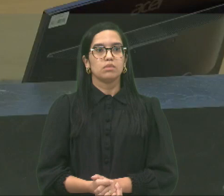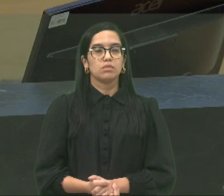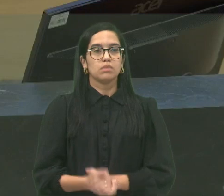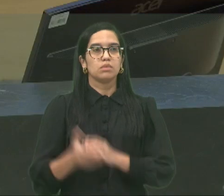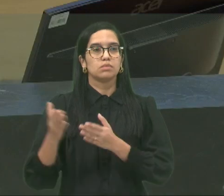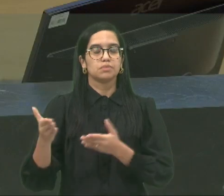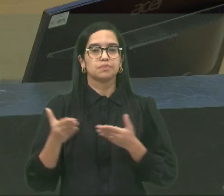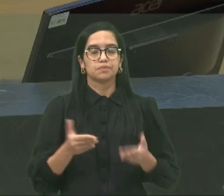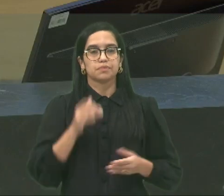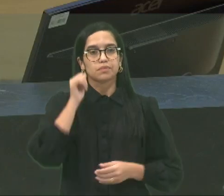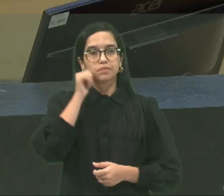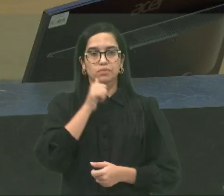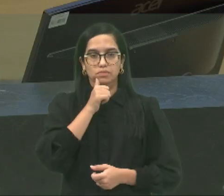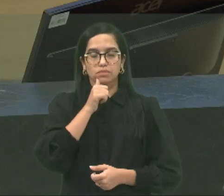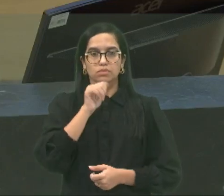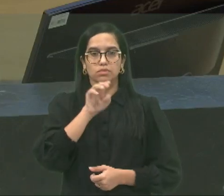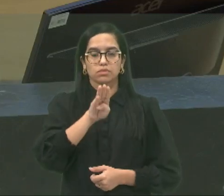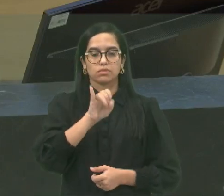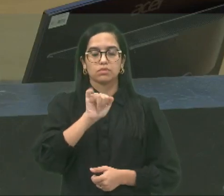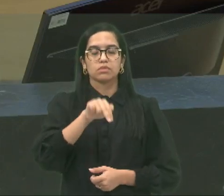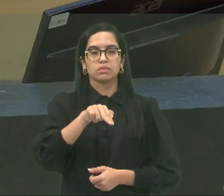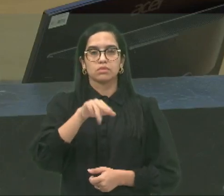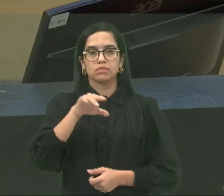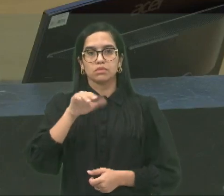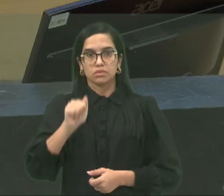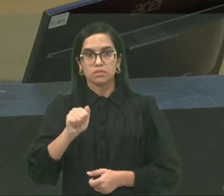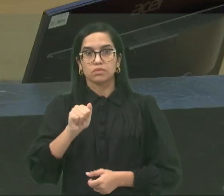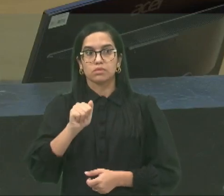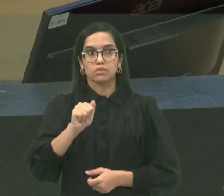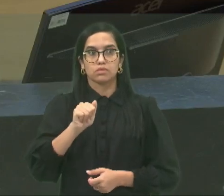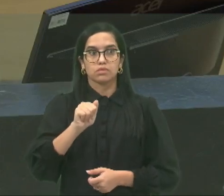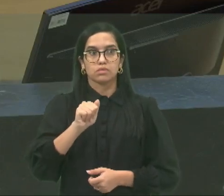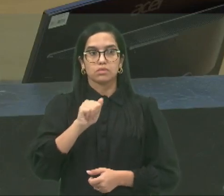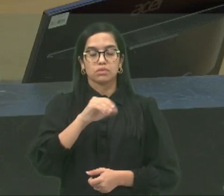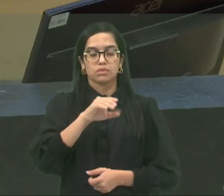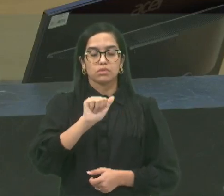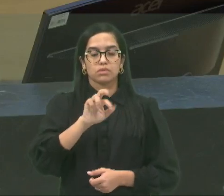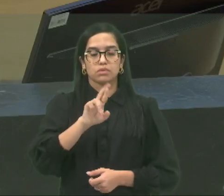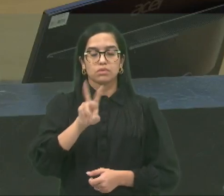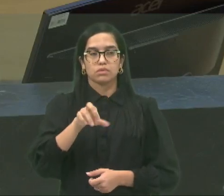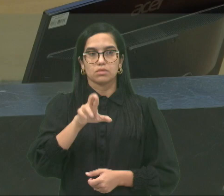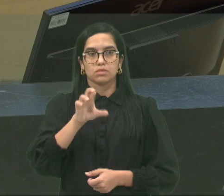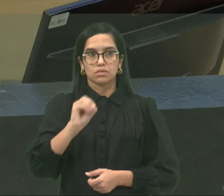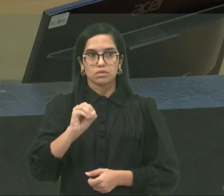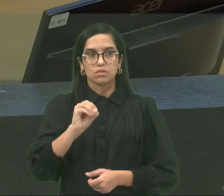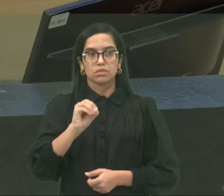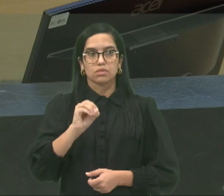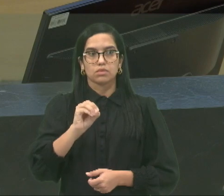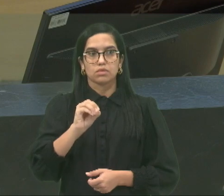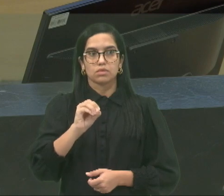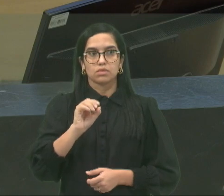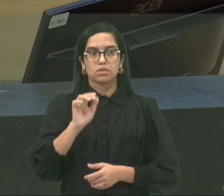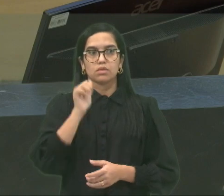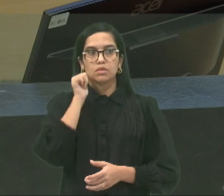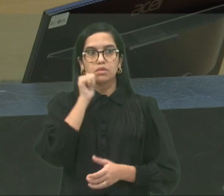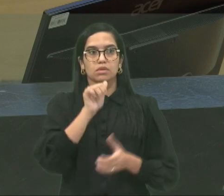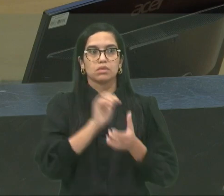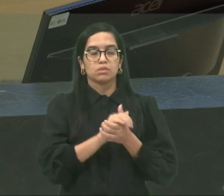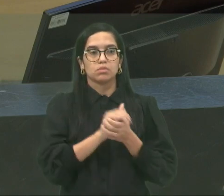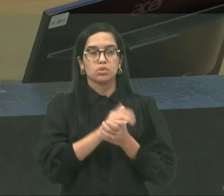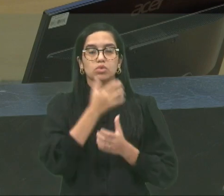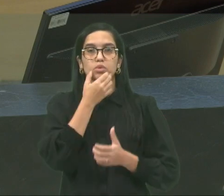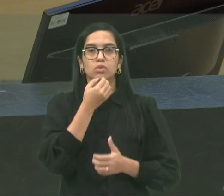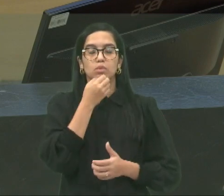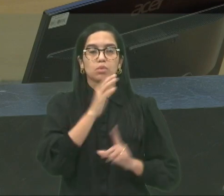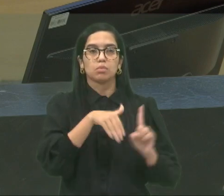Convido a senhora Bianca de Carvalho Almeida Nunes, esposa do homenageado senhor Pablo Nunes.